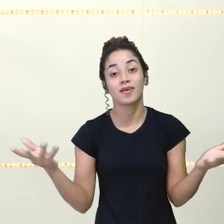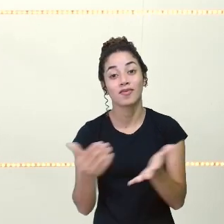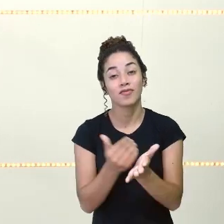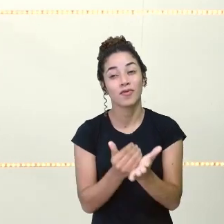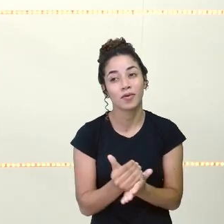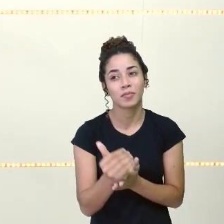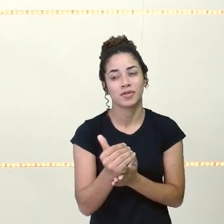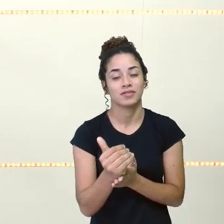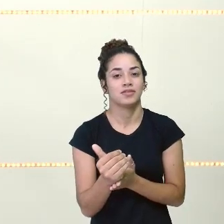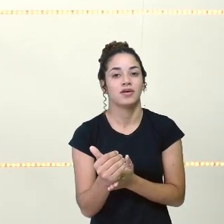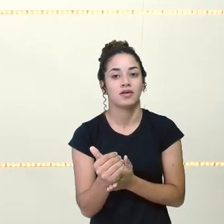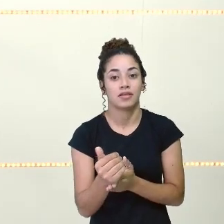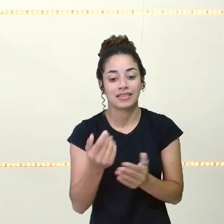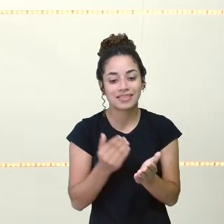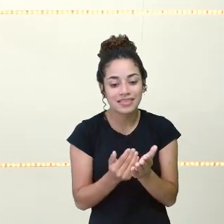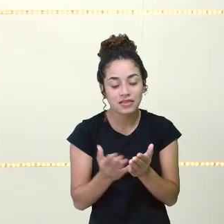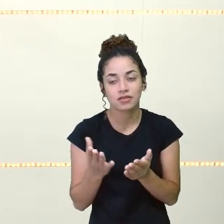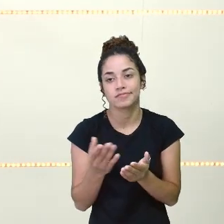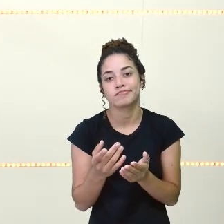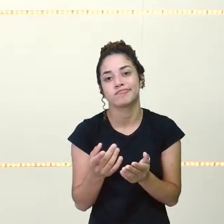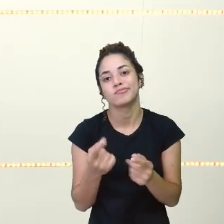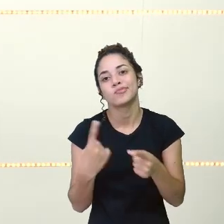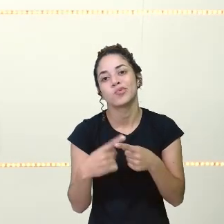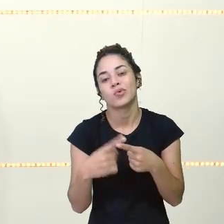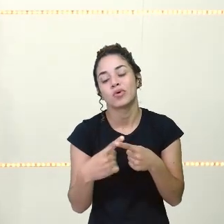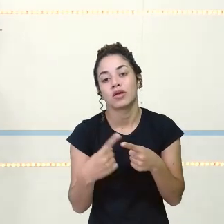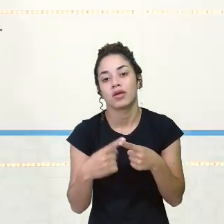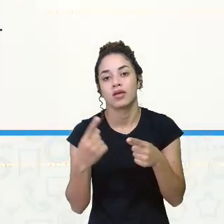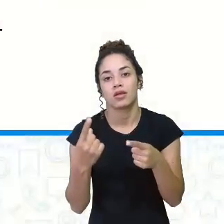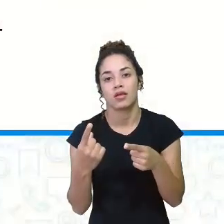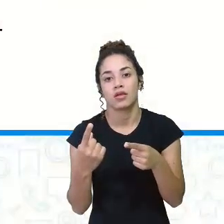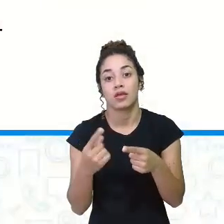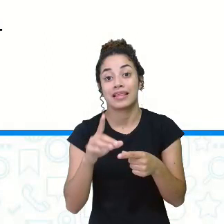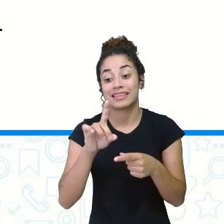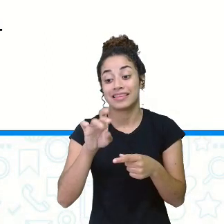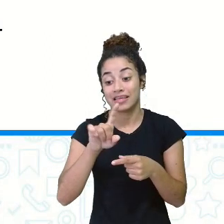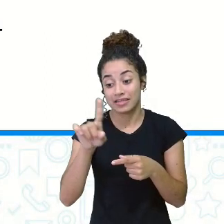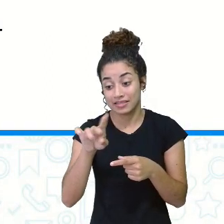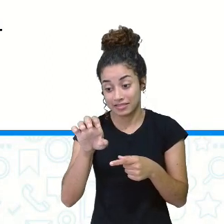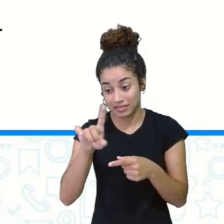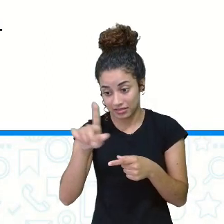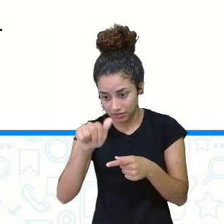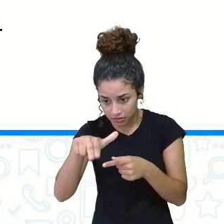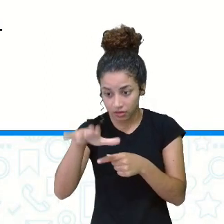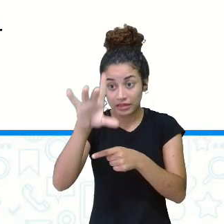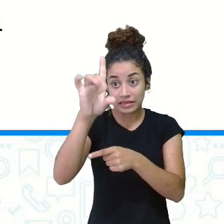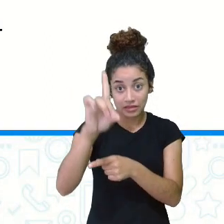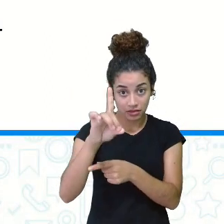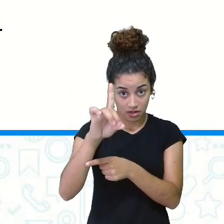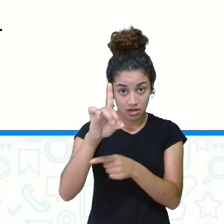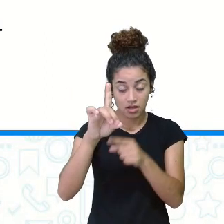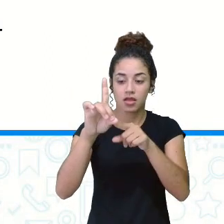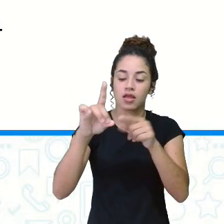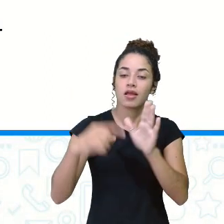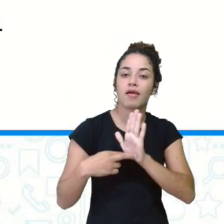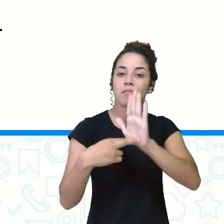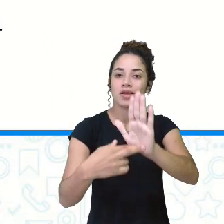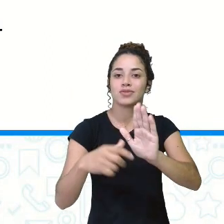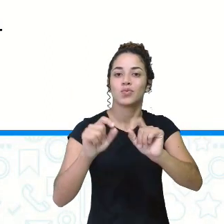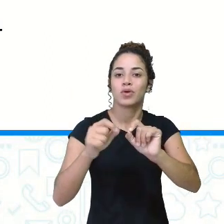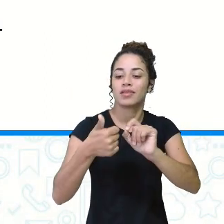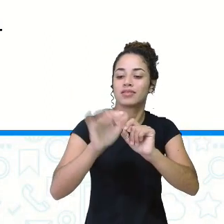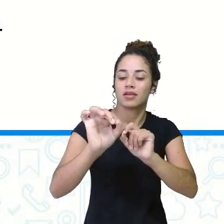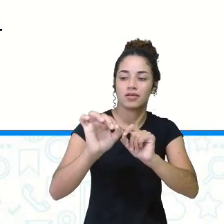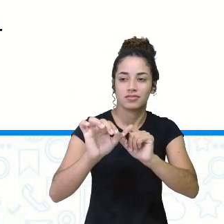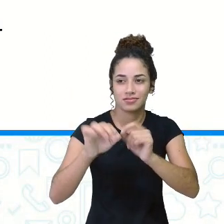operação daqui, da minha dezena, do algarismo que representa a dezena. 1 vezes 0, 0, porque qualquer